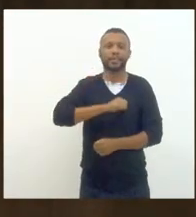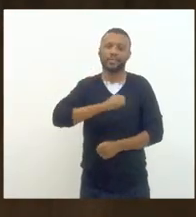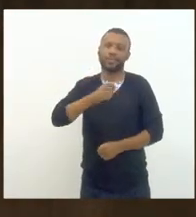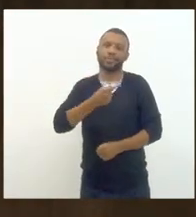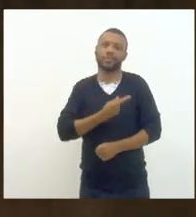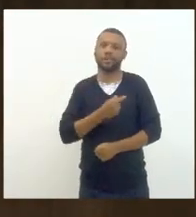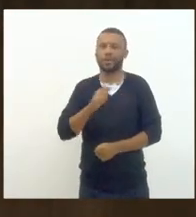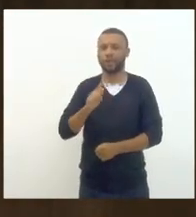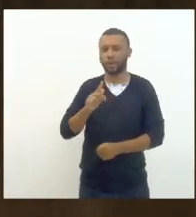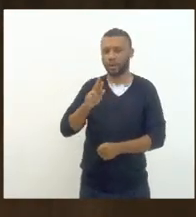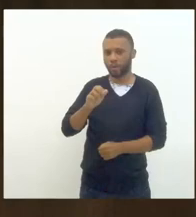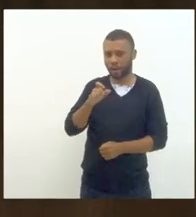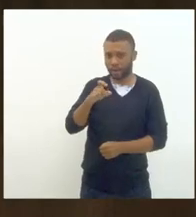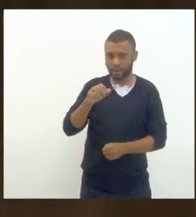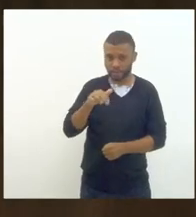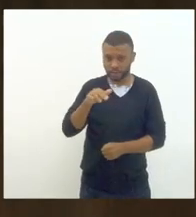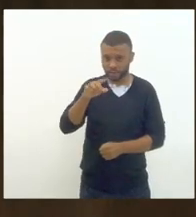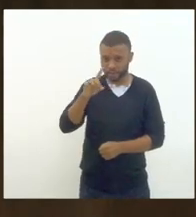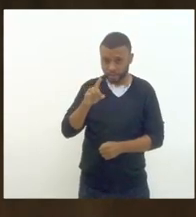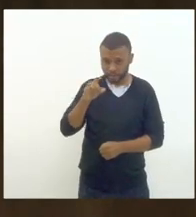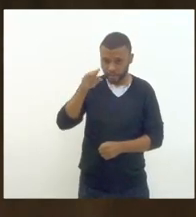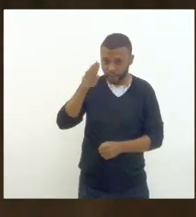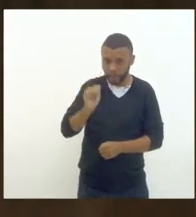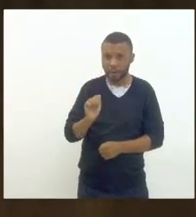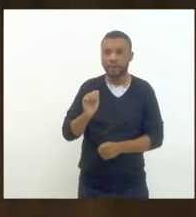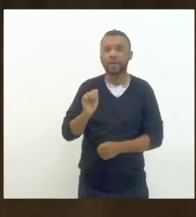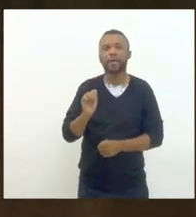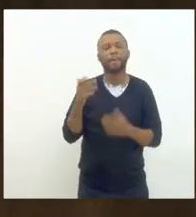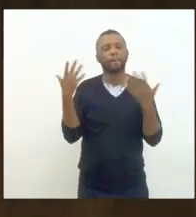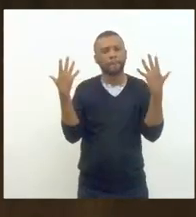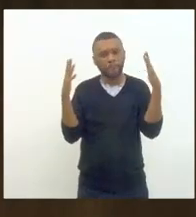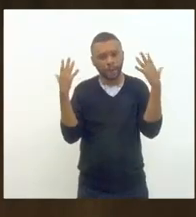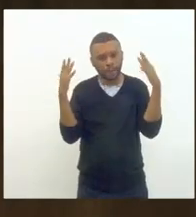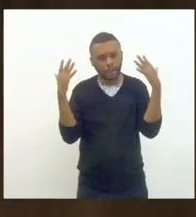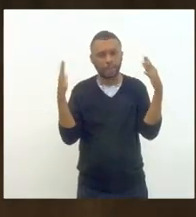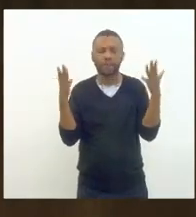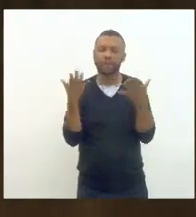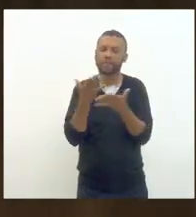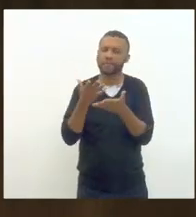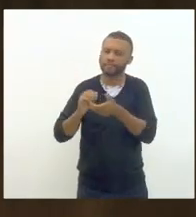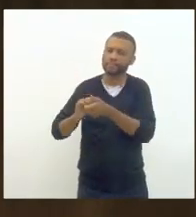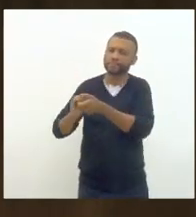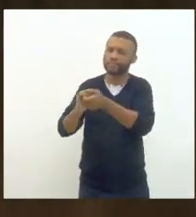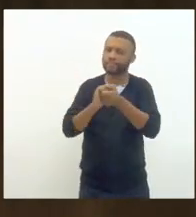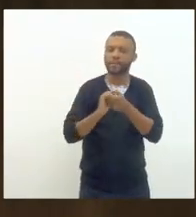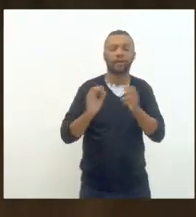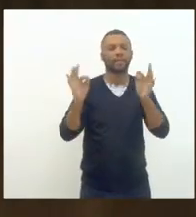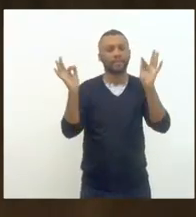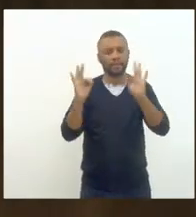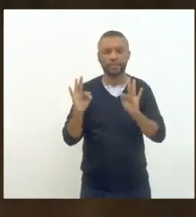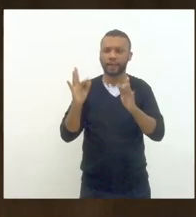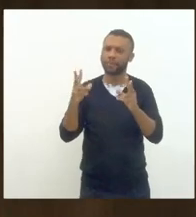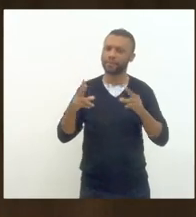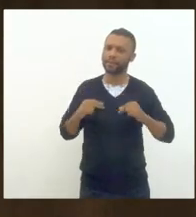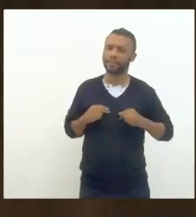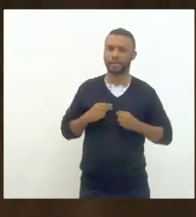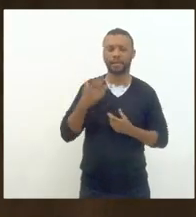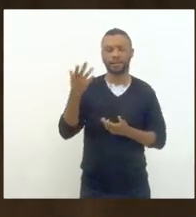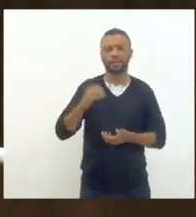complexo lá do Patrícia Cioli e do Teles. Então, pô, parabéns mais do que nunca a vocês, estamos juntos aí, felicidades aí, vocês merecem.